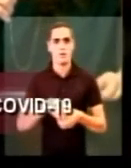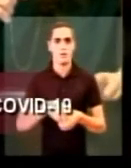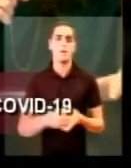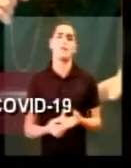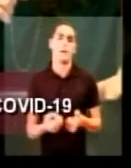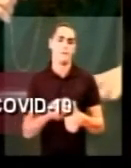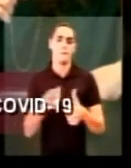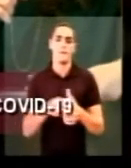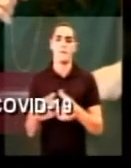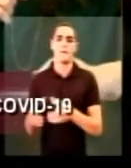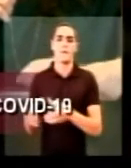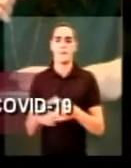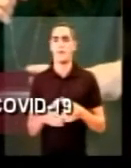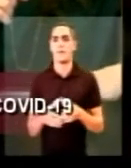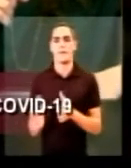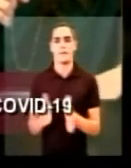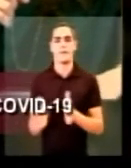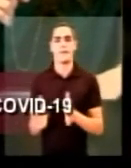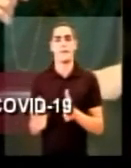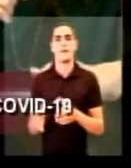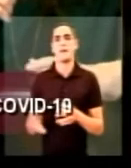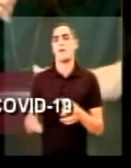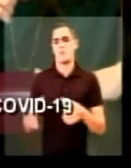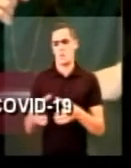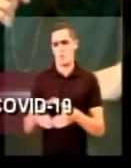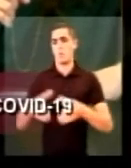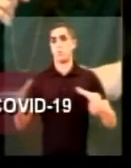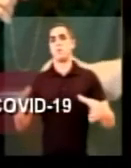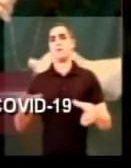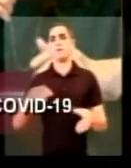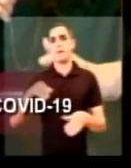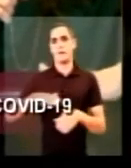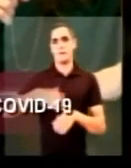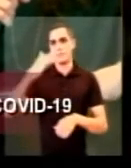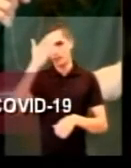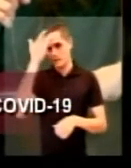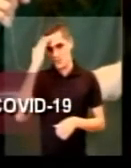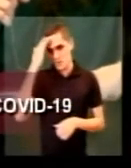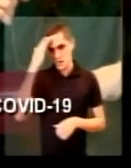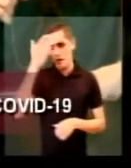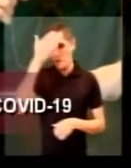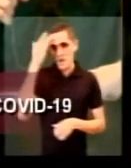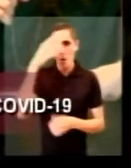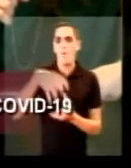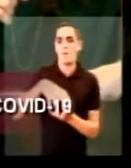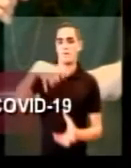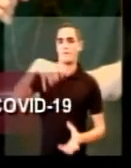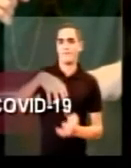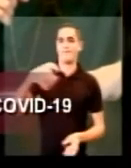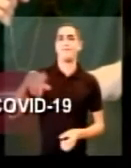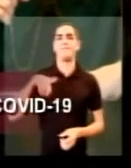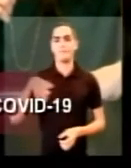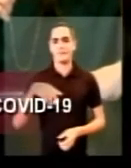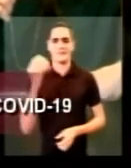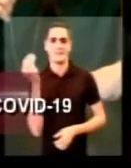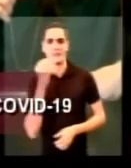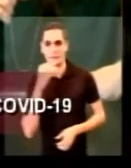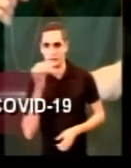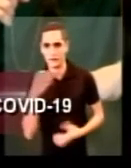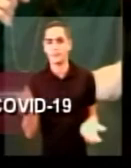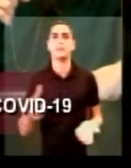nessa primeira fase, né, que são os idosos, os mais vulneráveis, onde a gente tem a maior ocorrência de